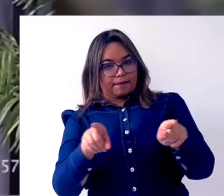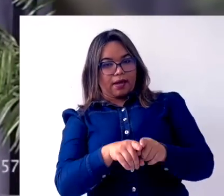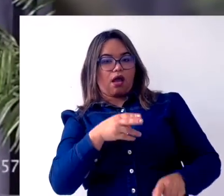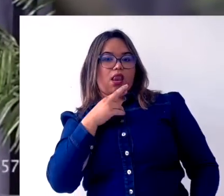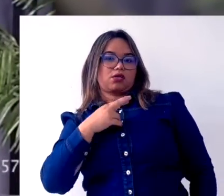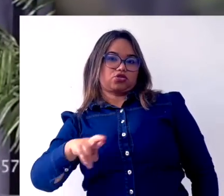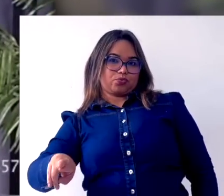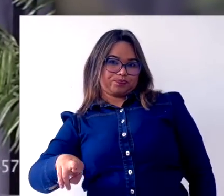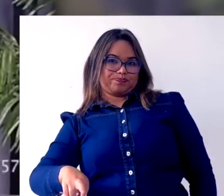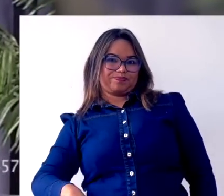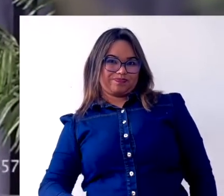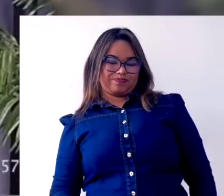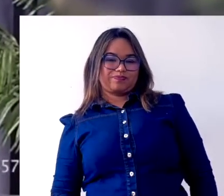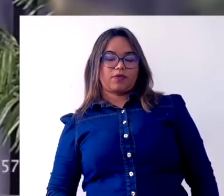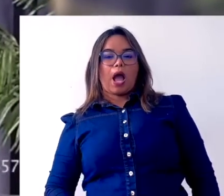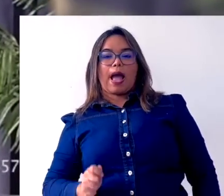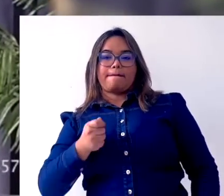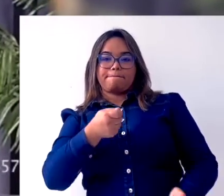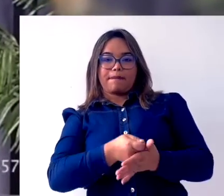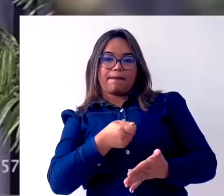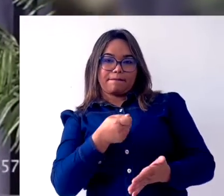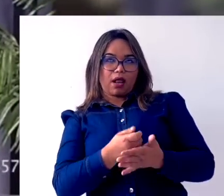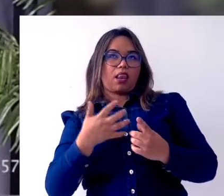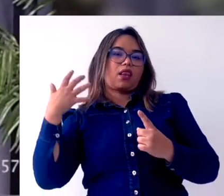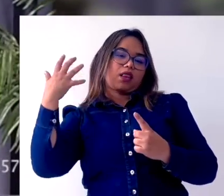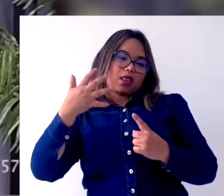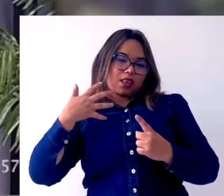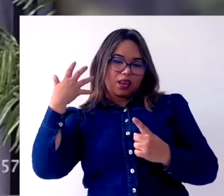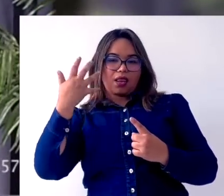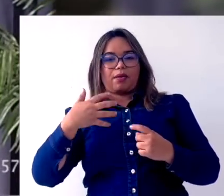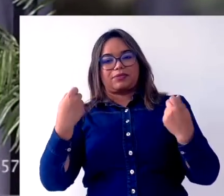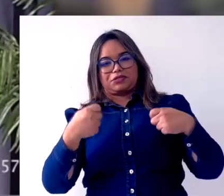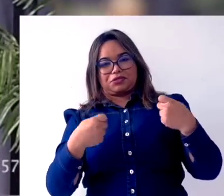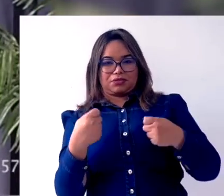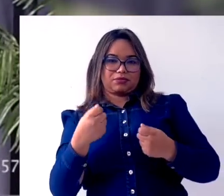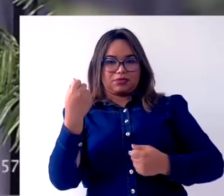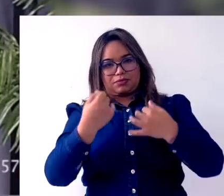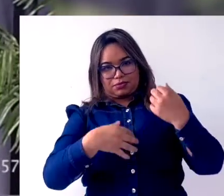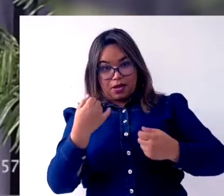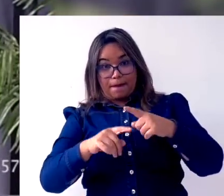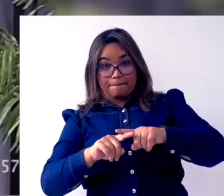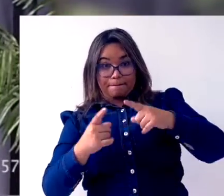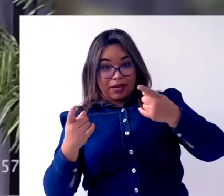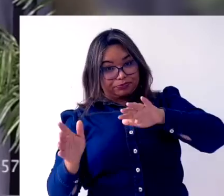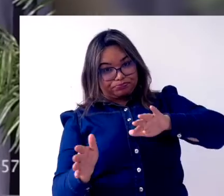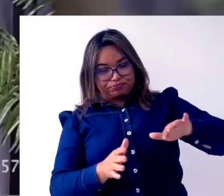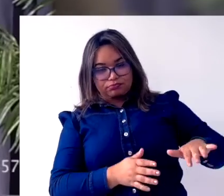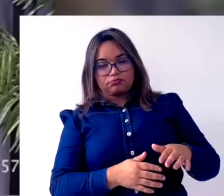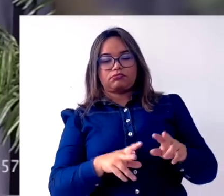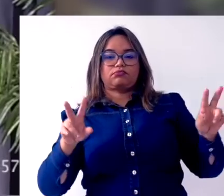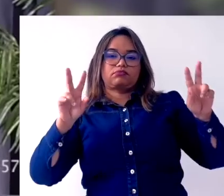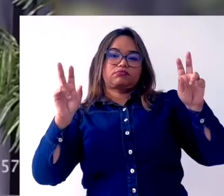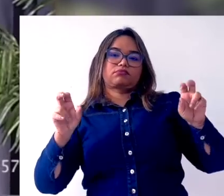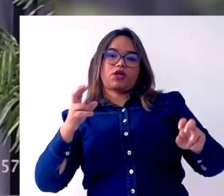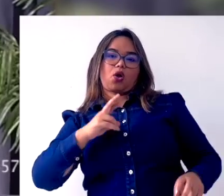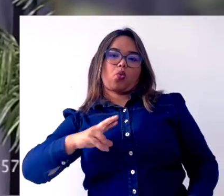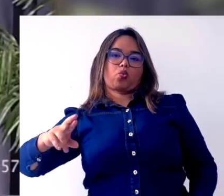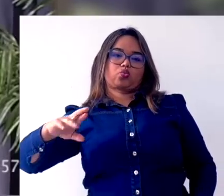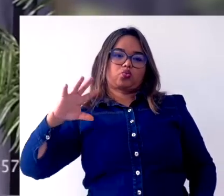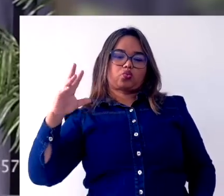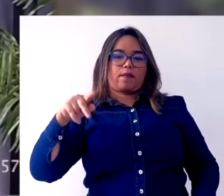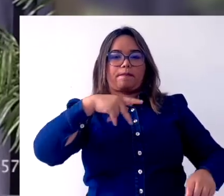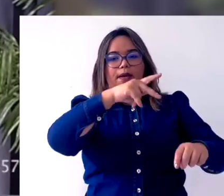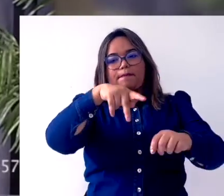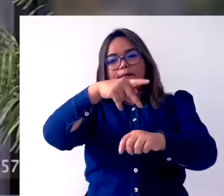religiosa. E isso exigiria uma palestra inteira só para eu falar sobre isso. Mas, de maneira religiosa, todas as nações devem